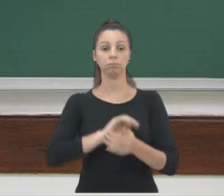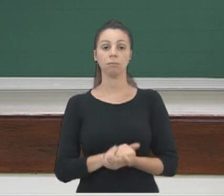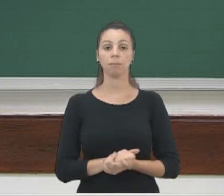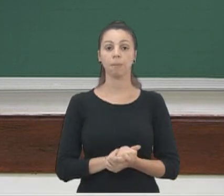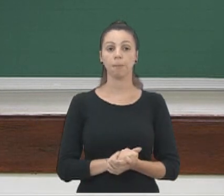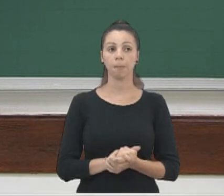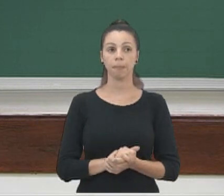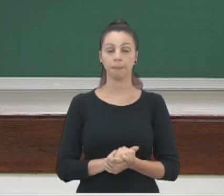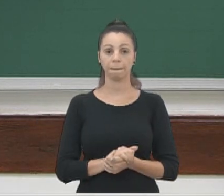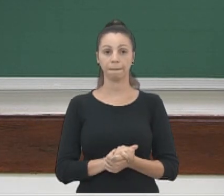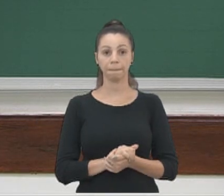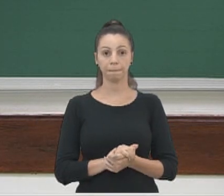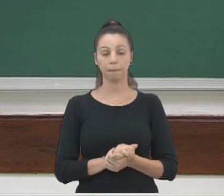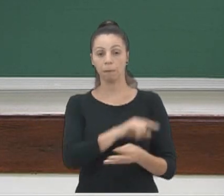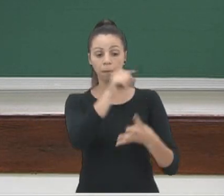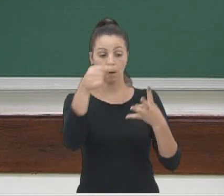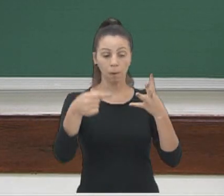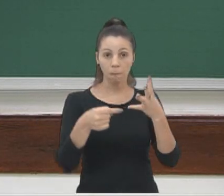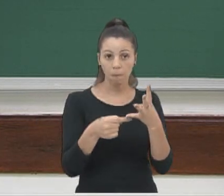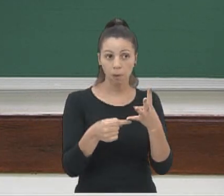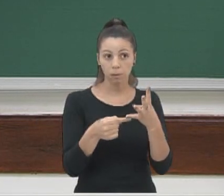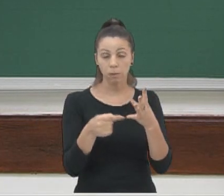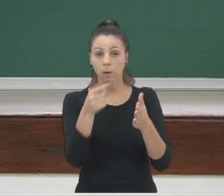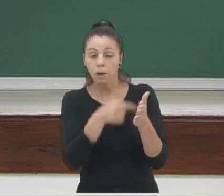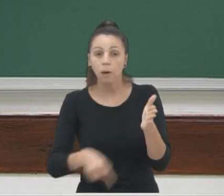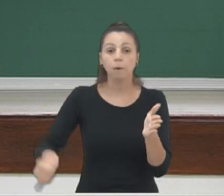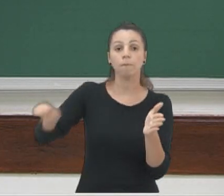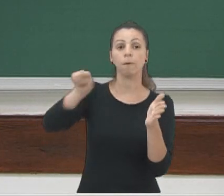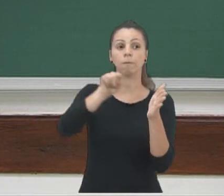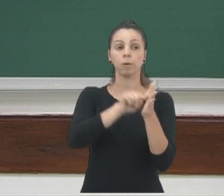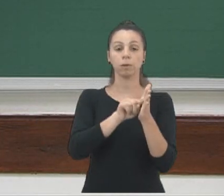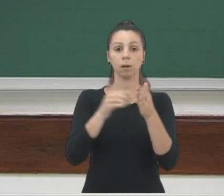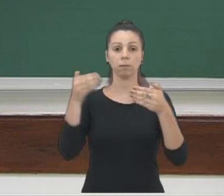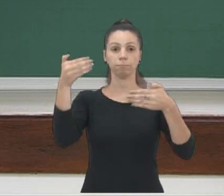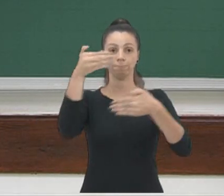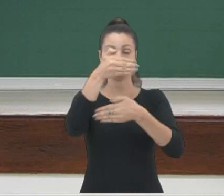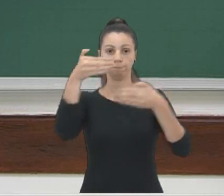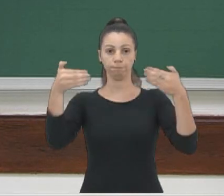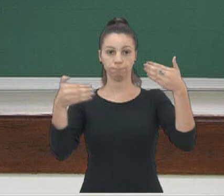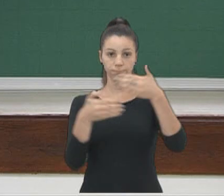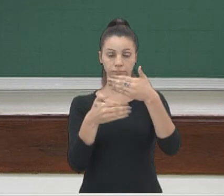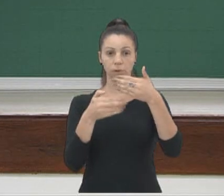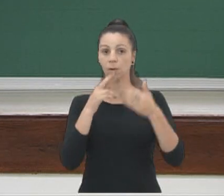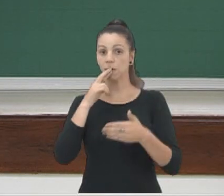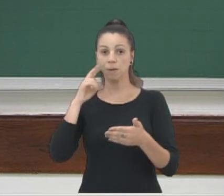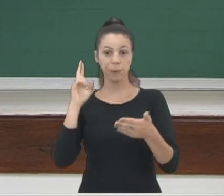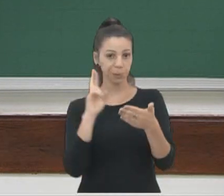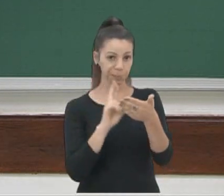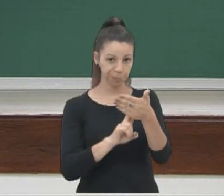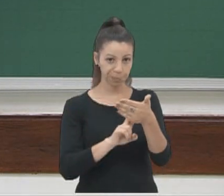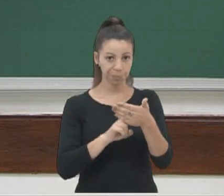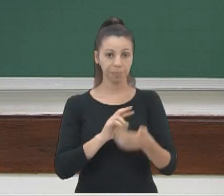essa atividade aqui, a 4, tá? Eu vou voltar em um slide para você poder responder.